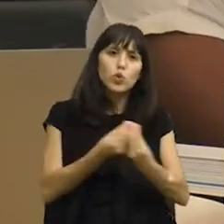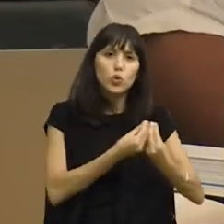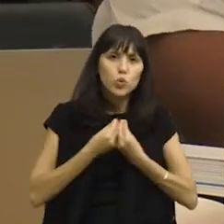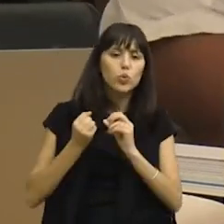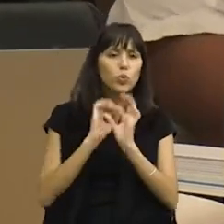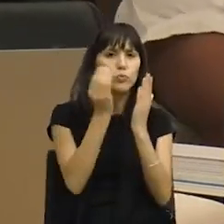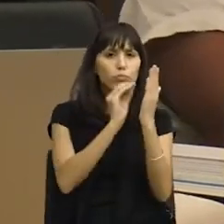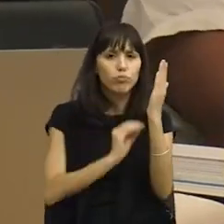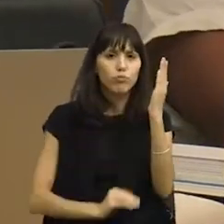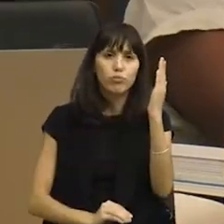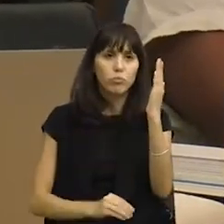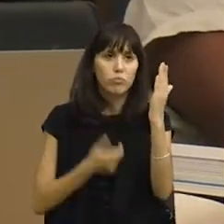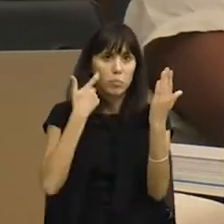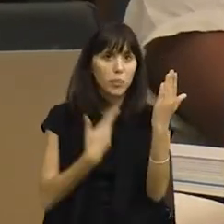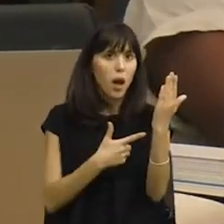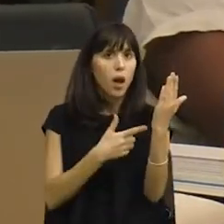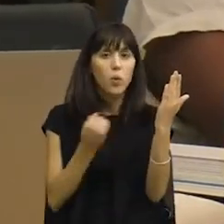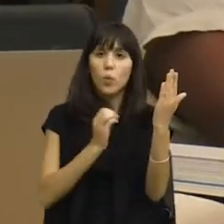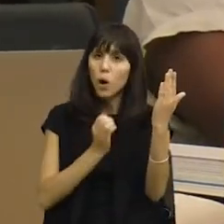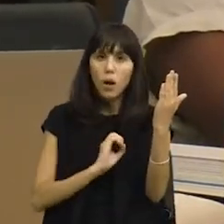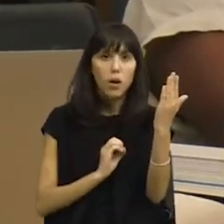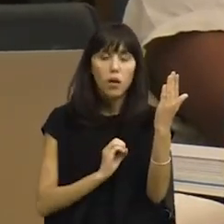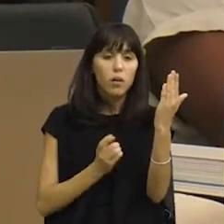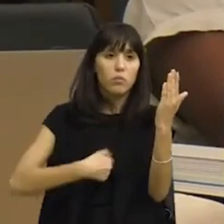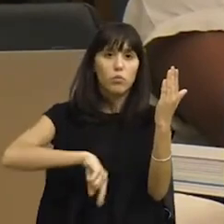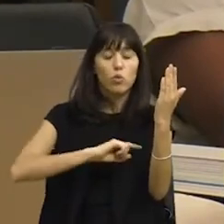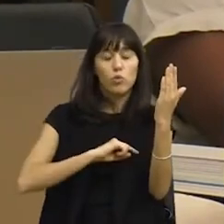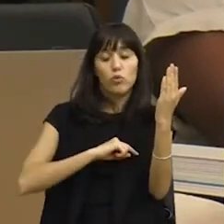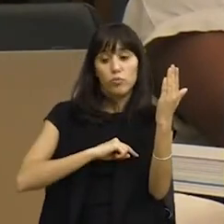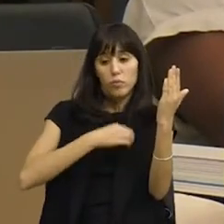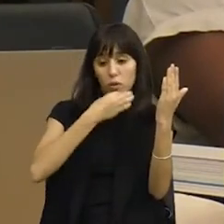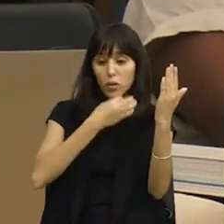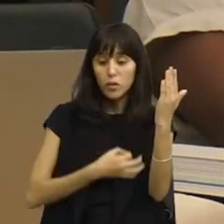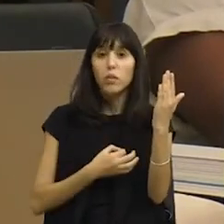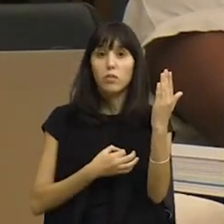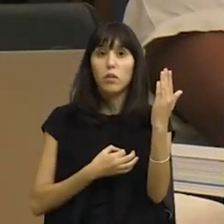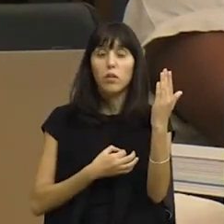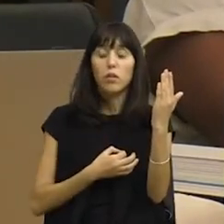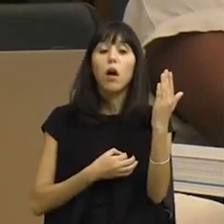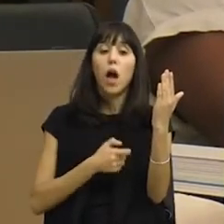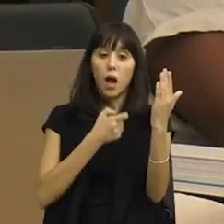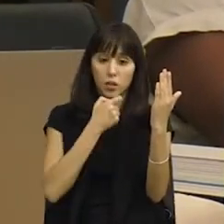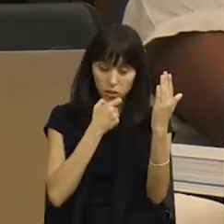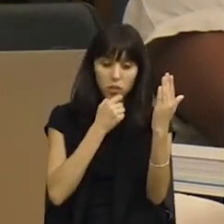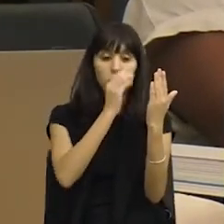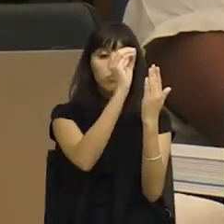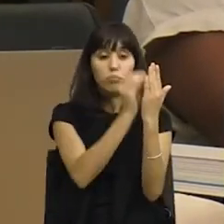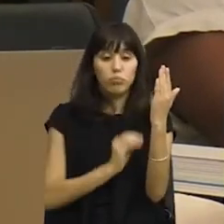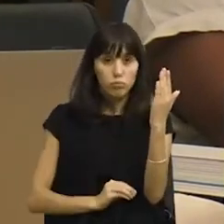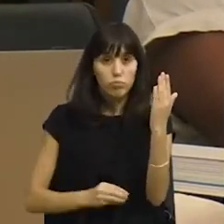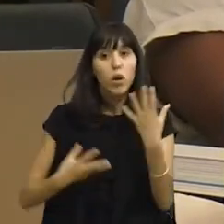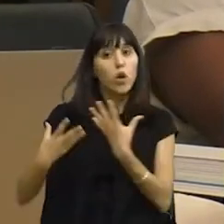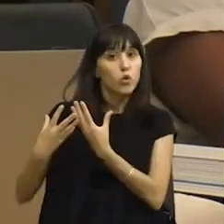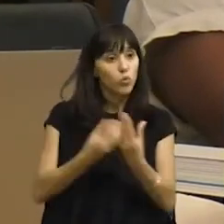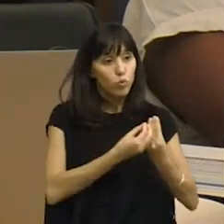desta Carta. Isso não se verificou. Nós estamos seguros de que, com o processo de co-criação, que pode ainda vir a ser